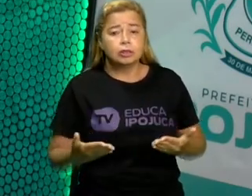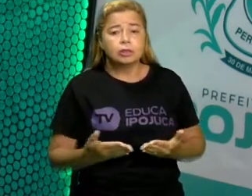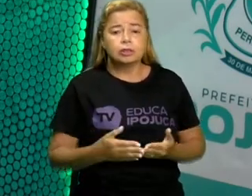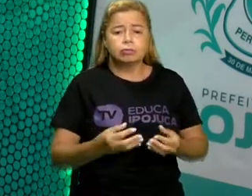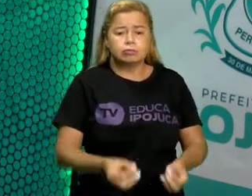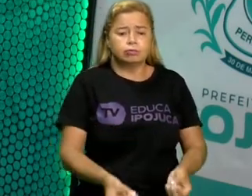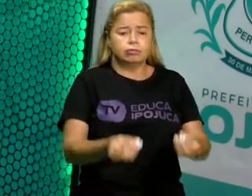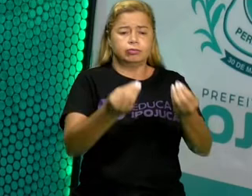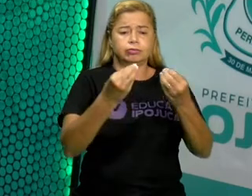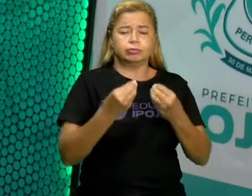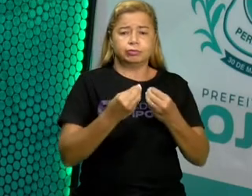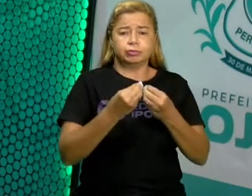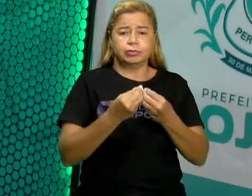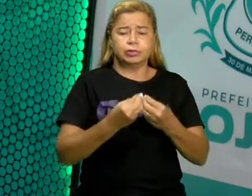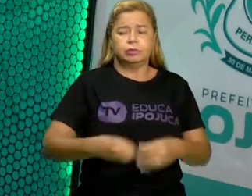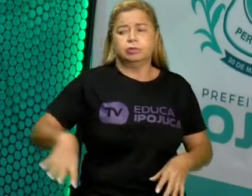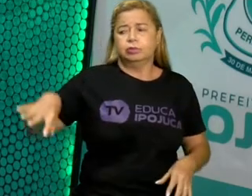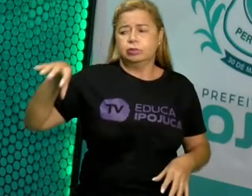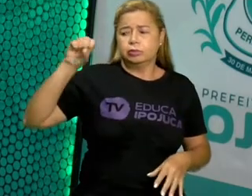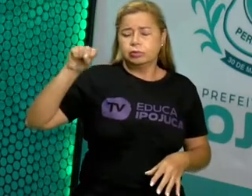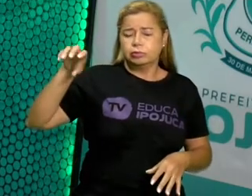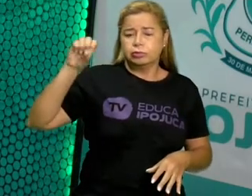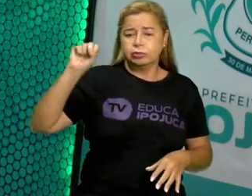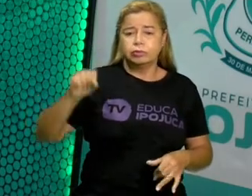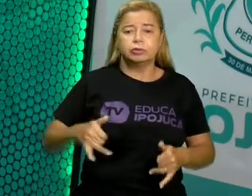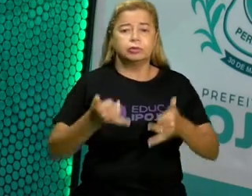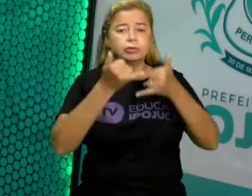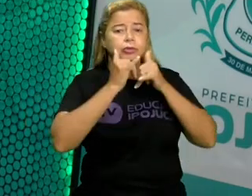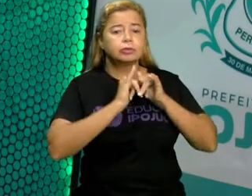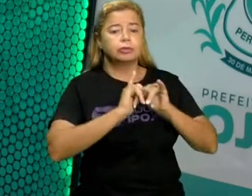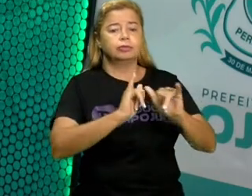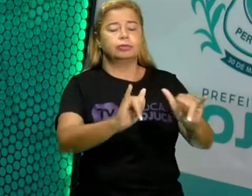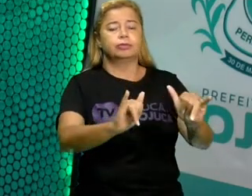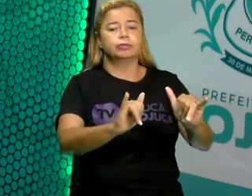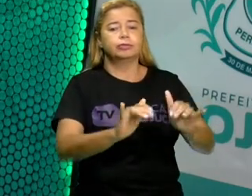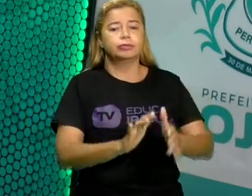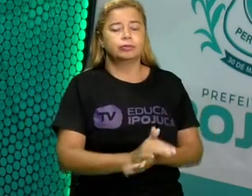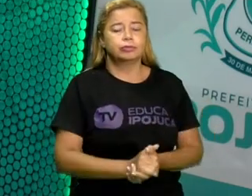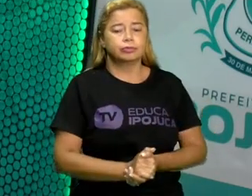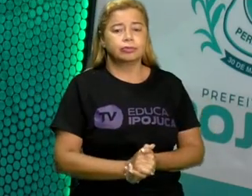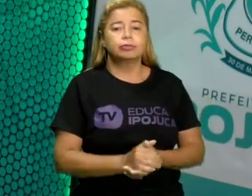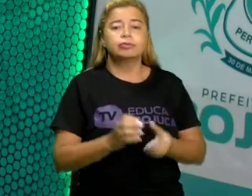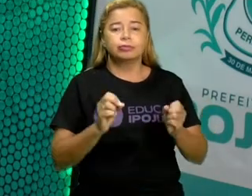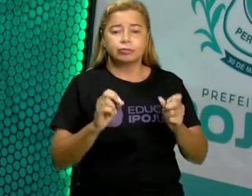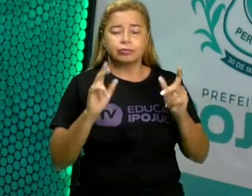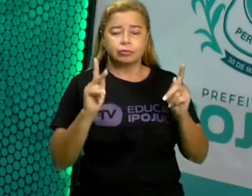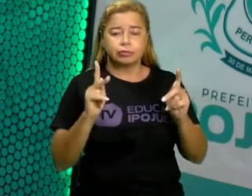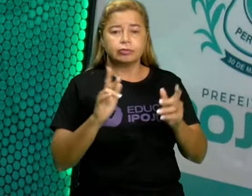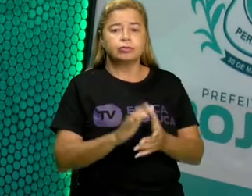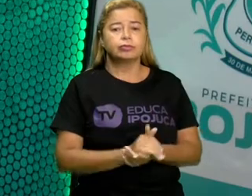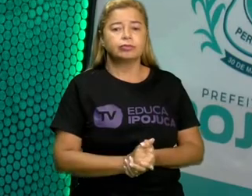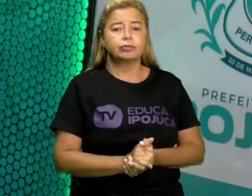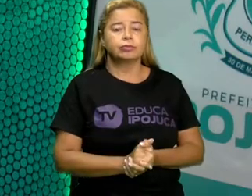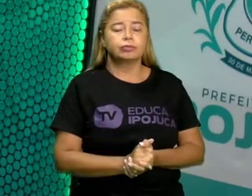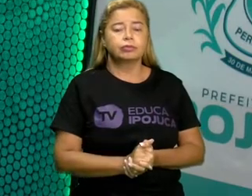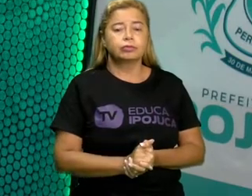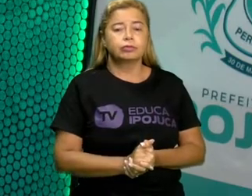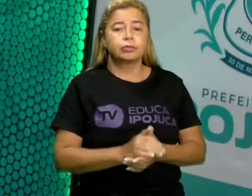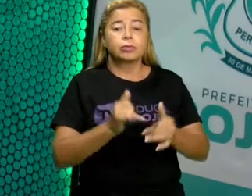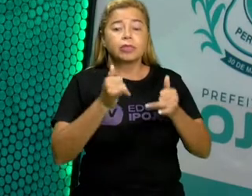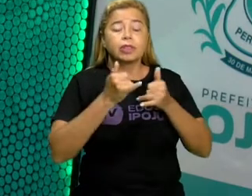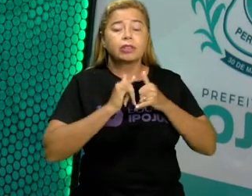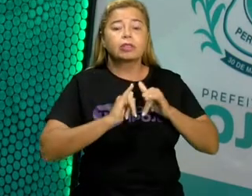recebendo e ouvindo alguma notícia certo a